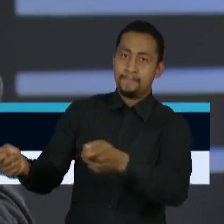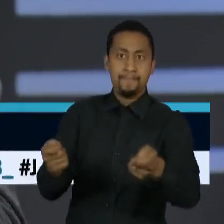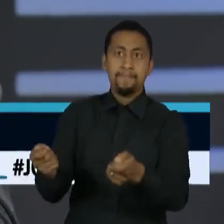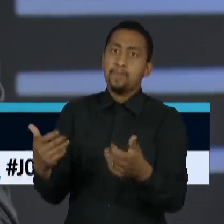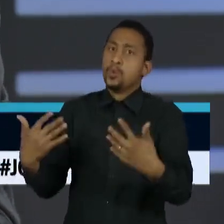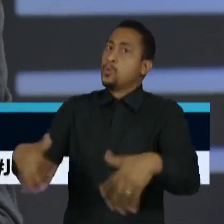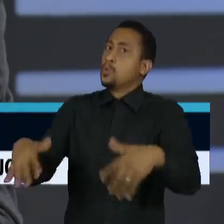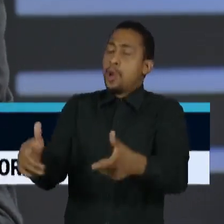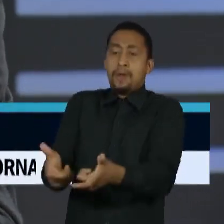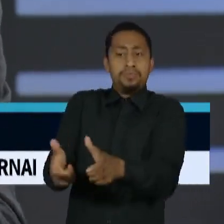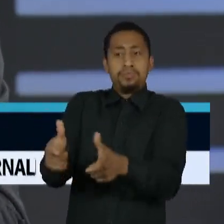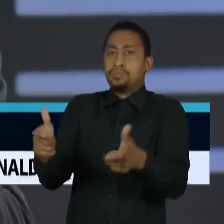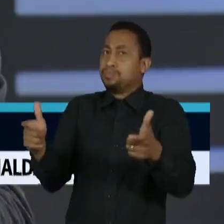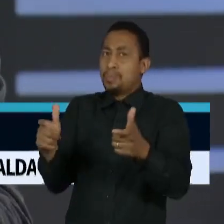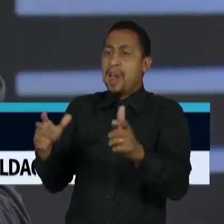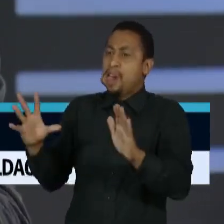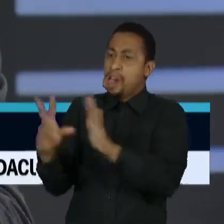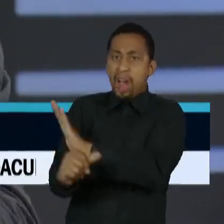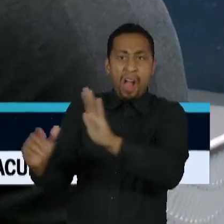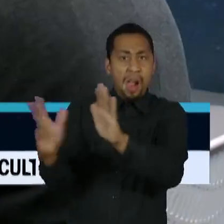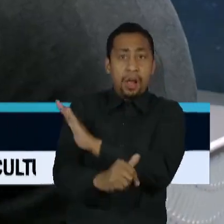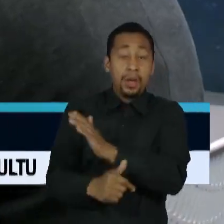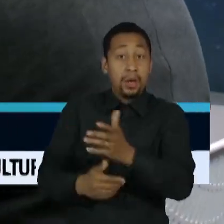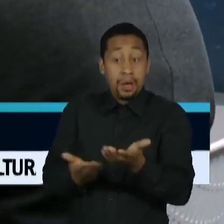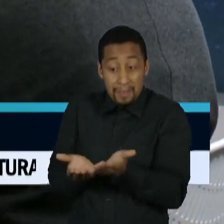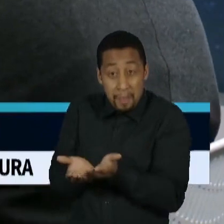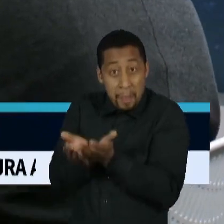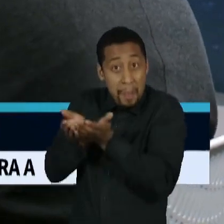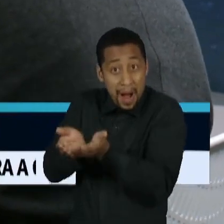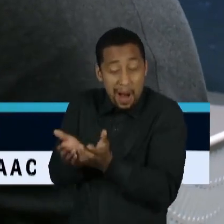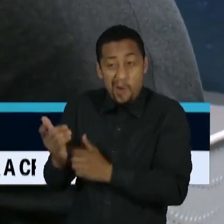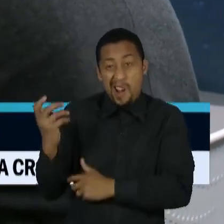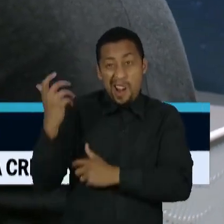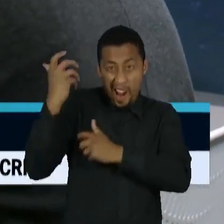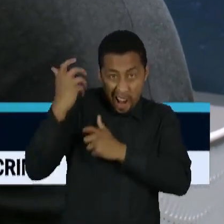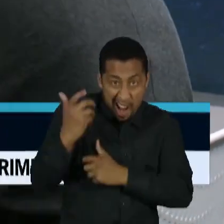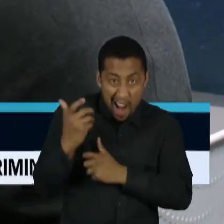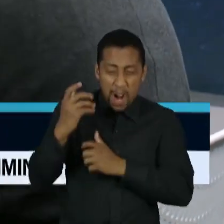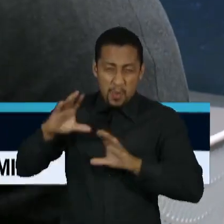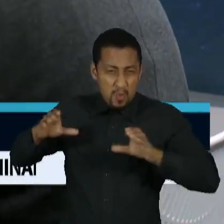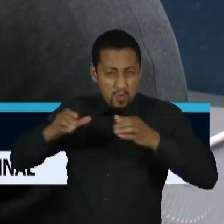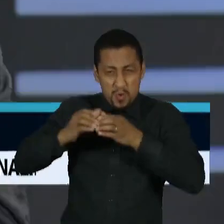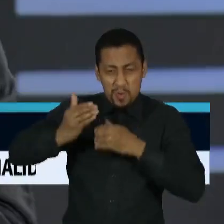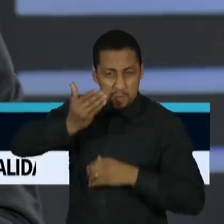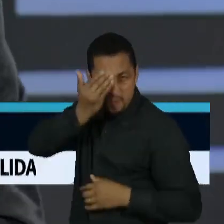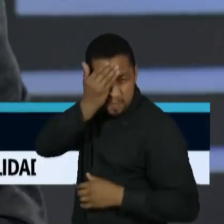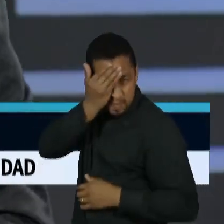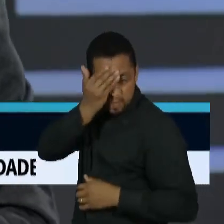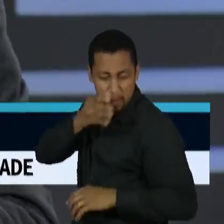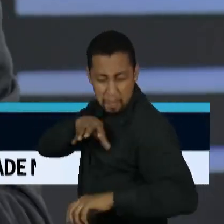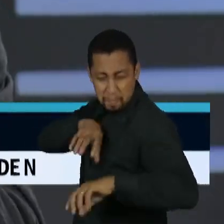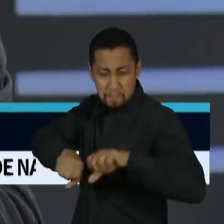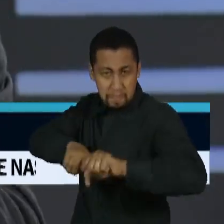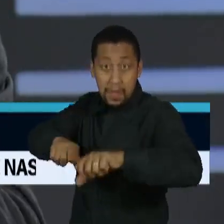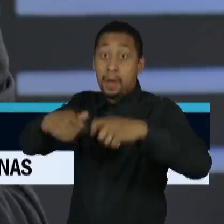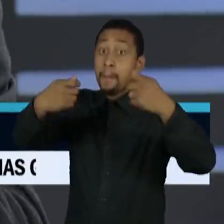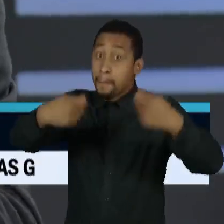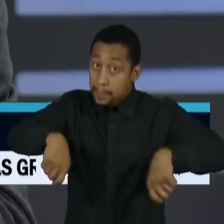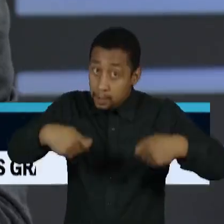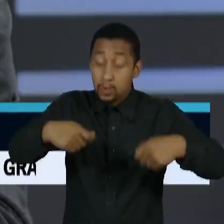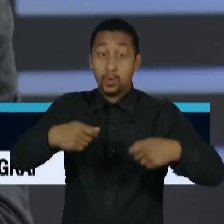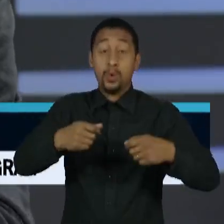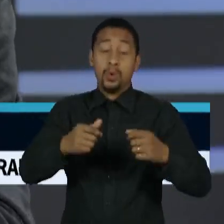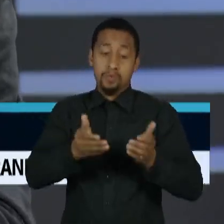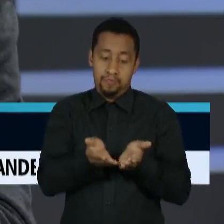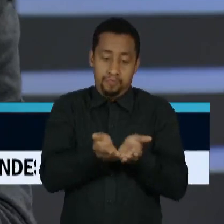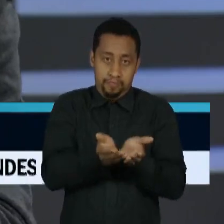aumento de assalto pirata com arma a barcos. Nós fomos obrigados a armar esses barcos para conseguir transportar